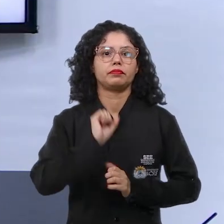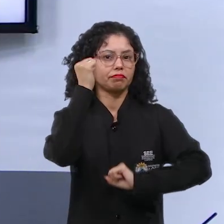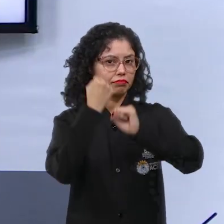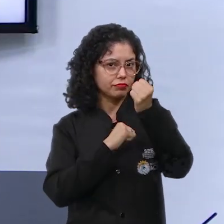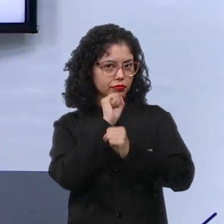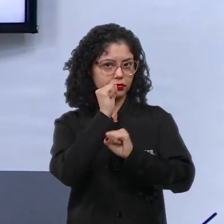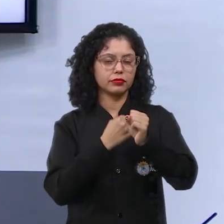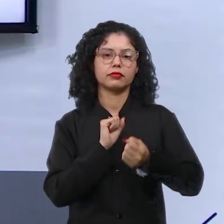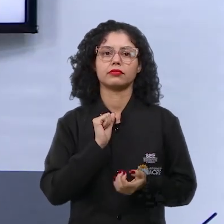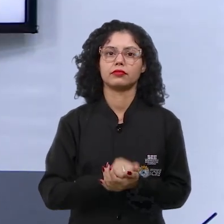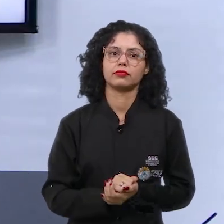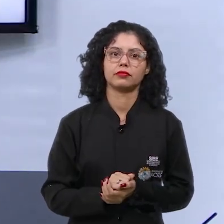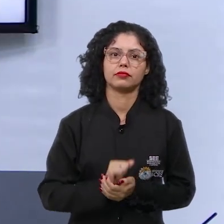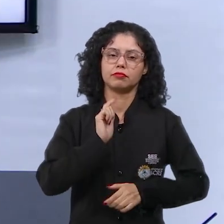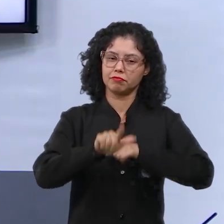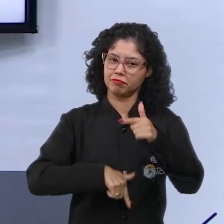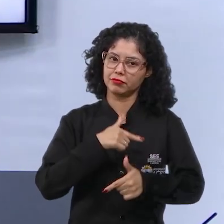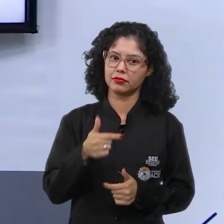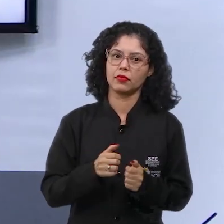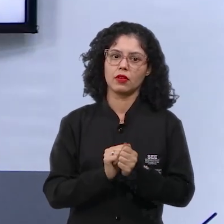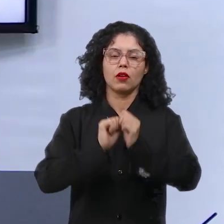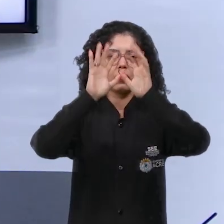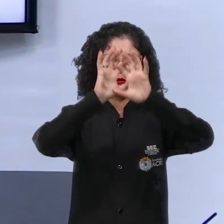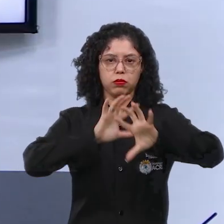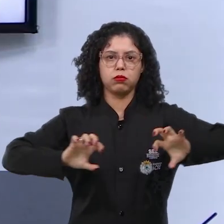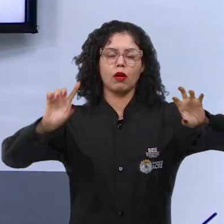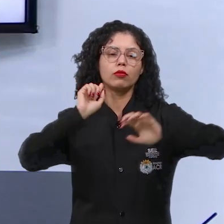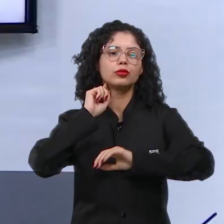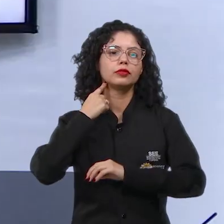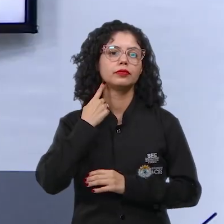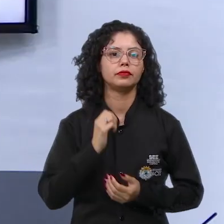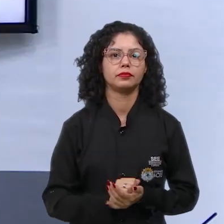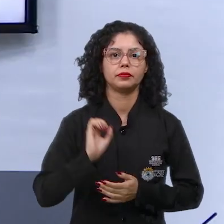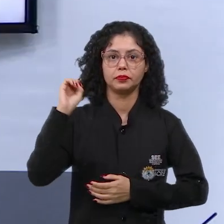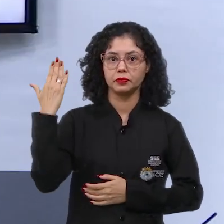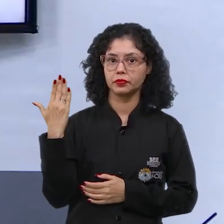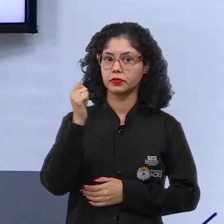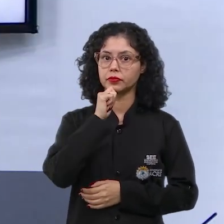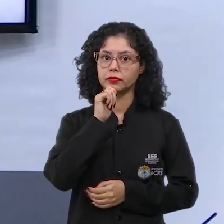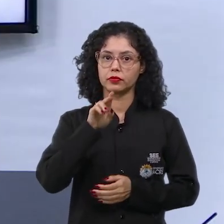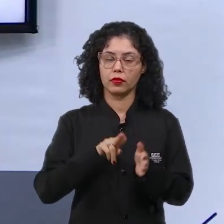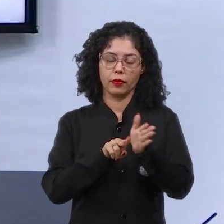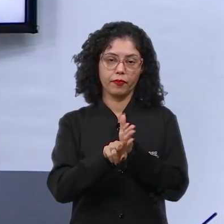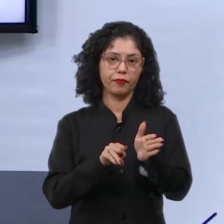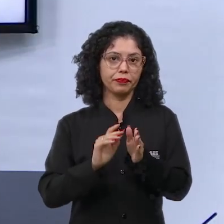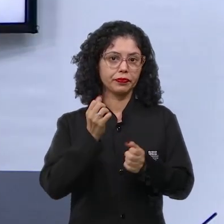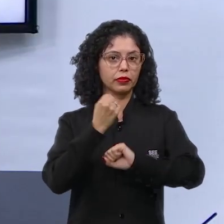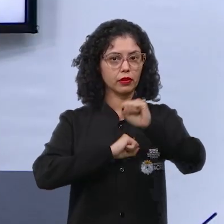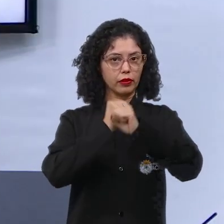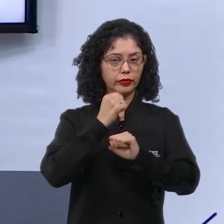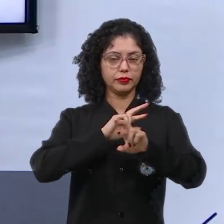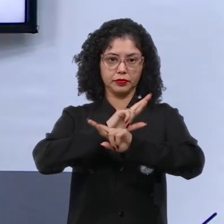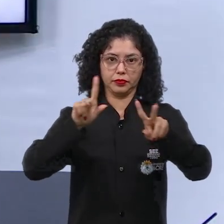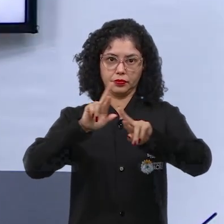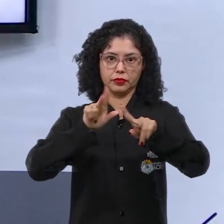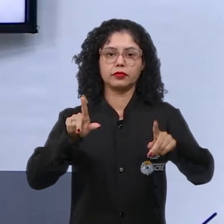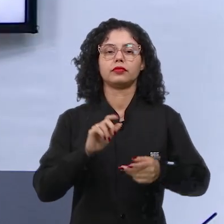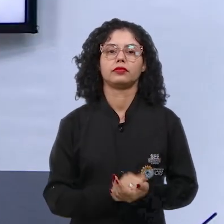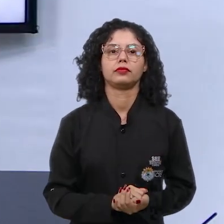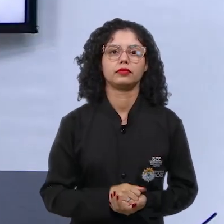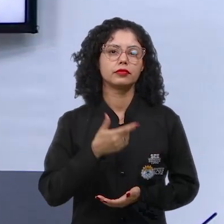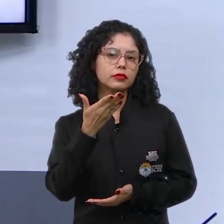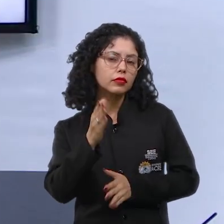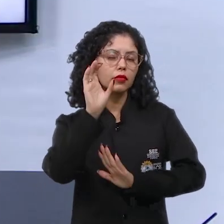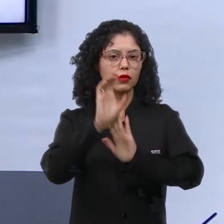máquinas trabalhando, né? Fumaça, poluição. Acontece que a biofábrica ela é totalmente diferente